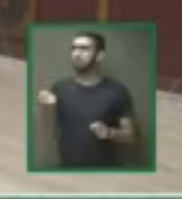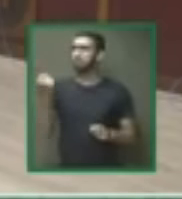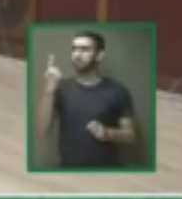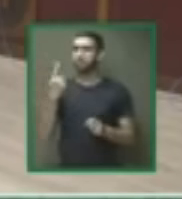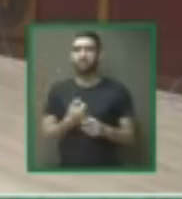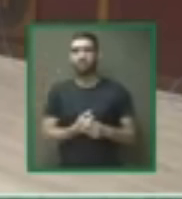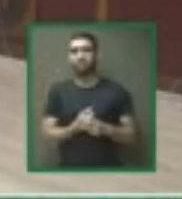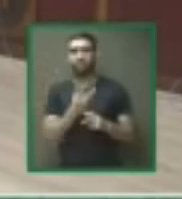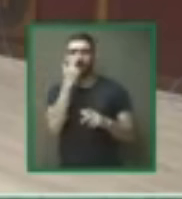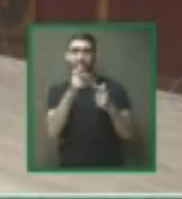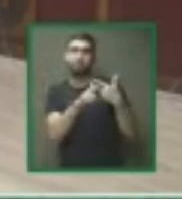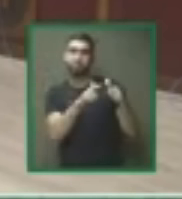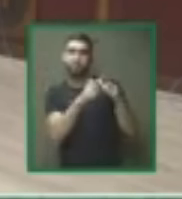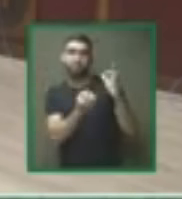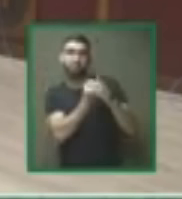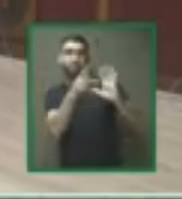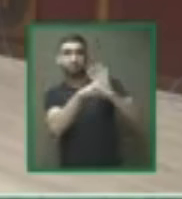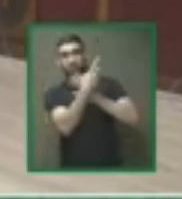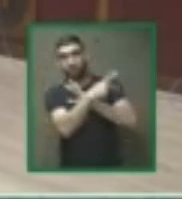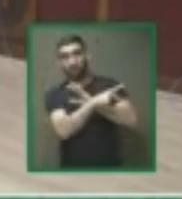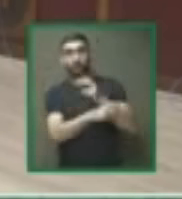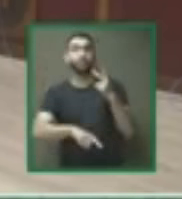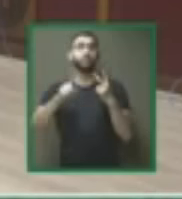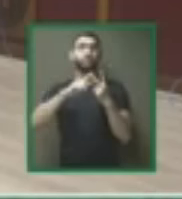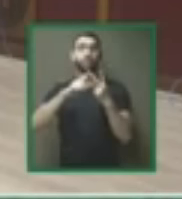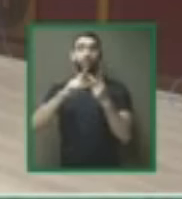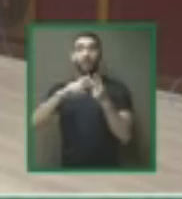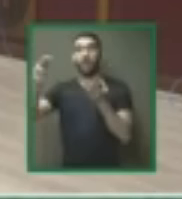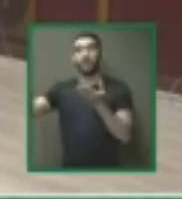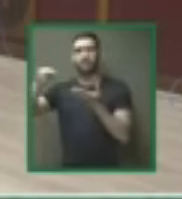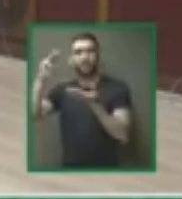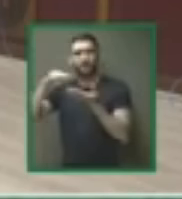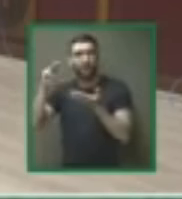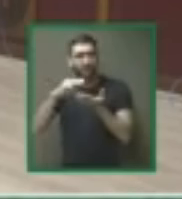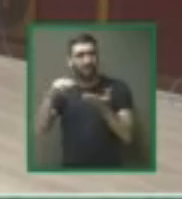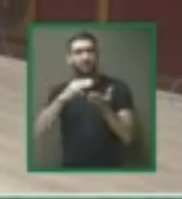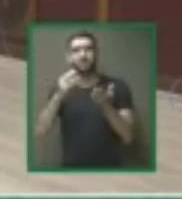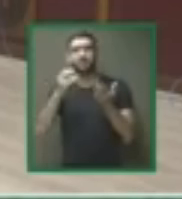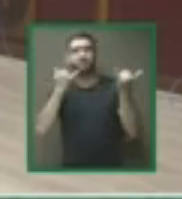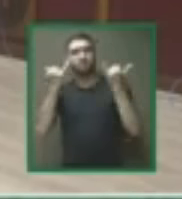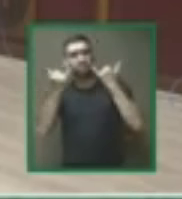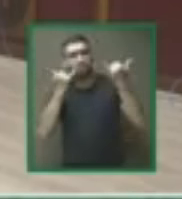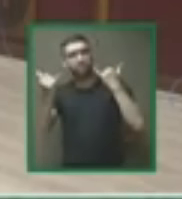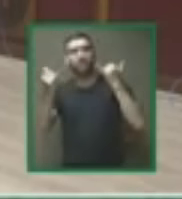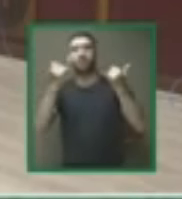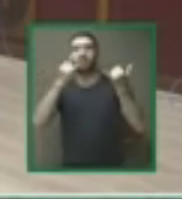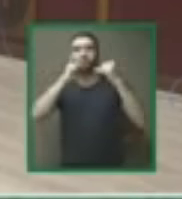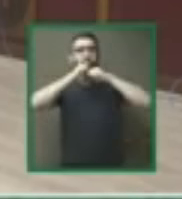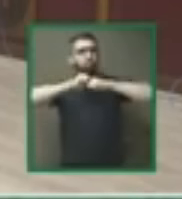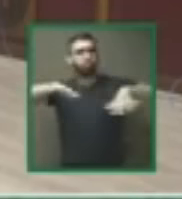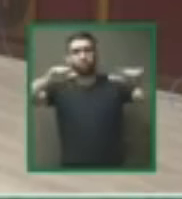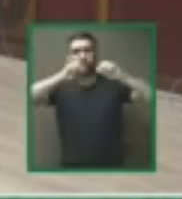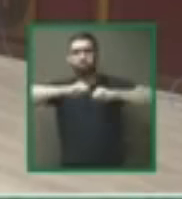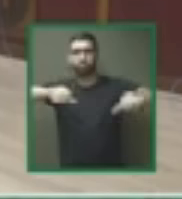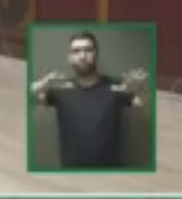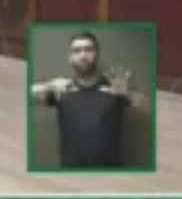quisesse criar. Segundo, as mensagens que circularam nos grupos, a notícia que foi